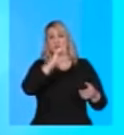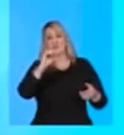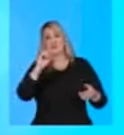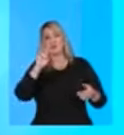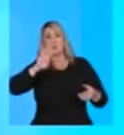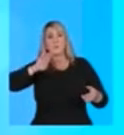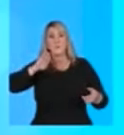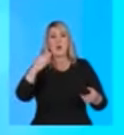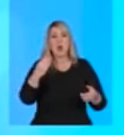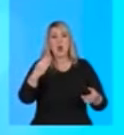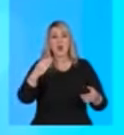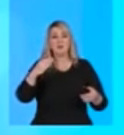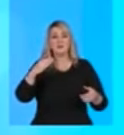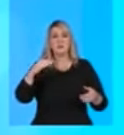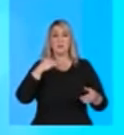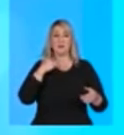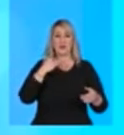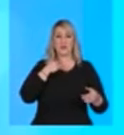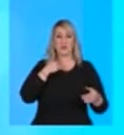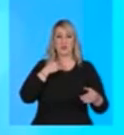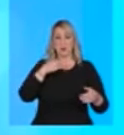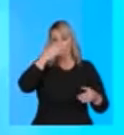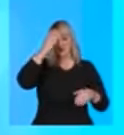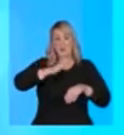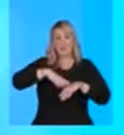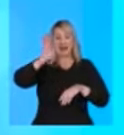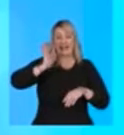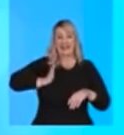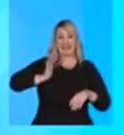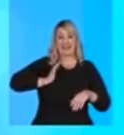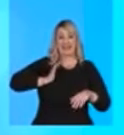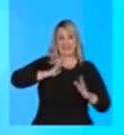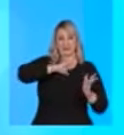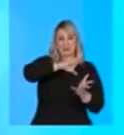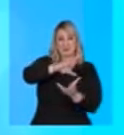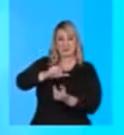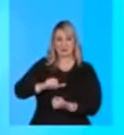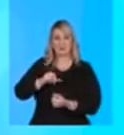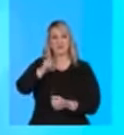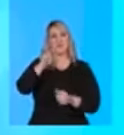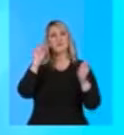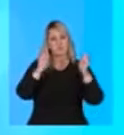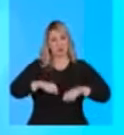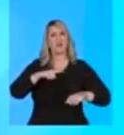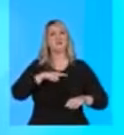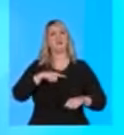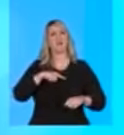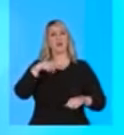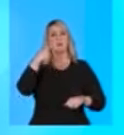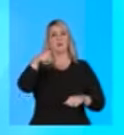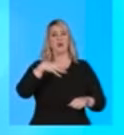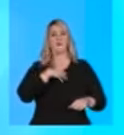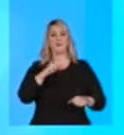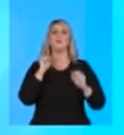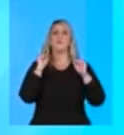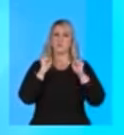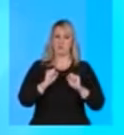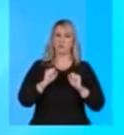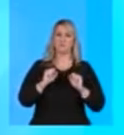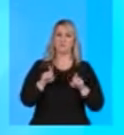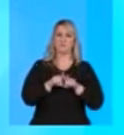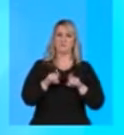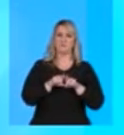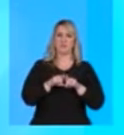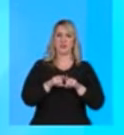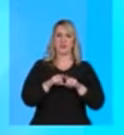é das pessoas mais ricas do mundo porque teve oportunidade e você você também pode ter o seu filho pode ter a juventude tá perdida e